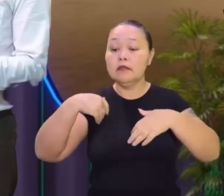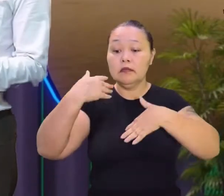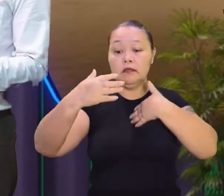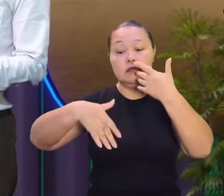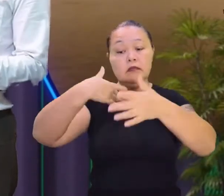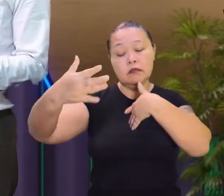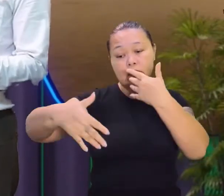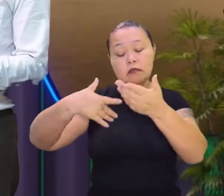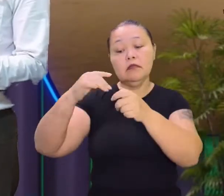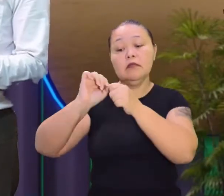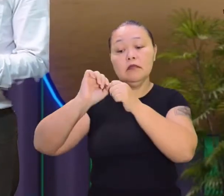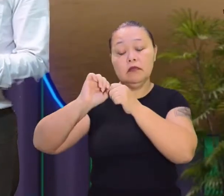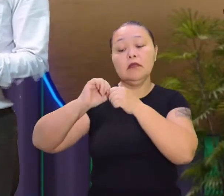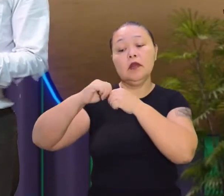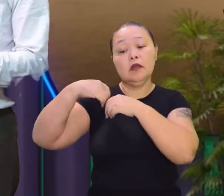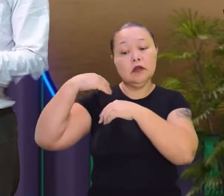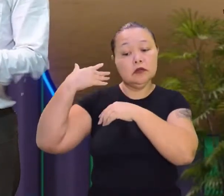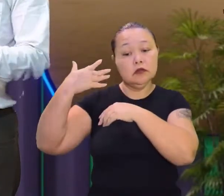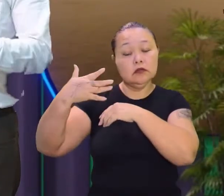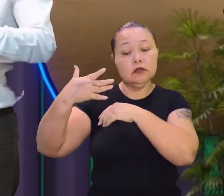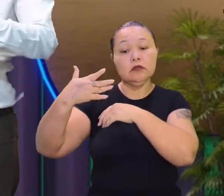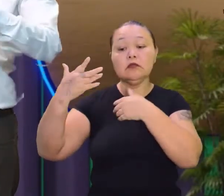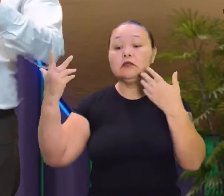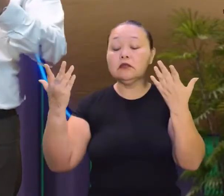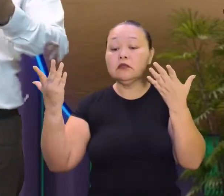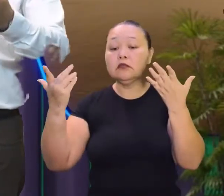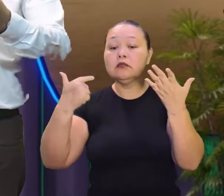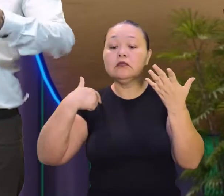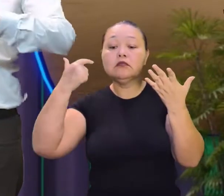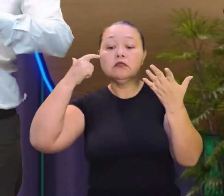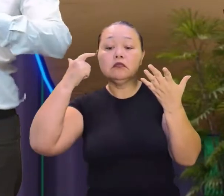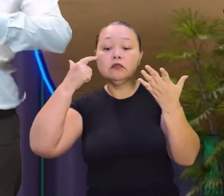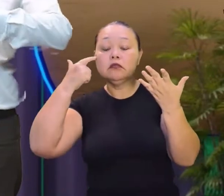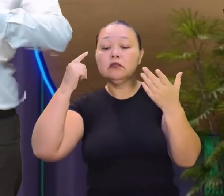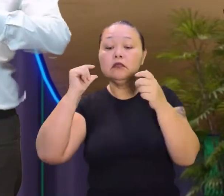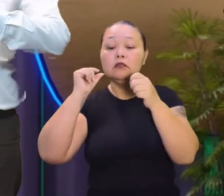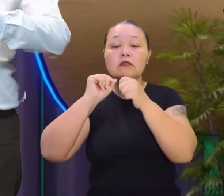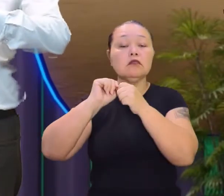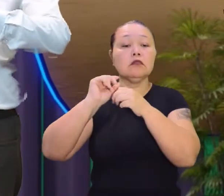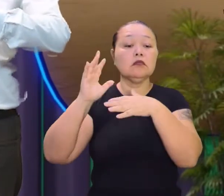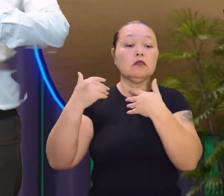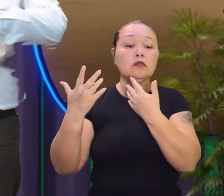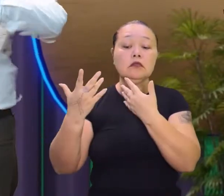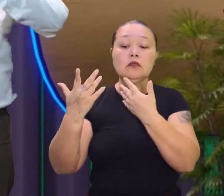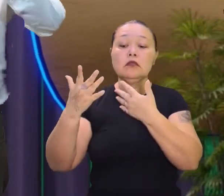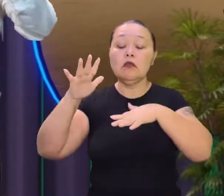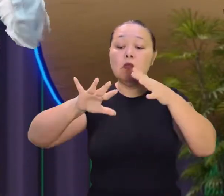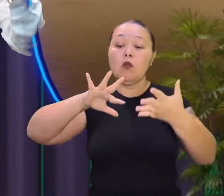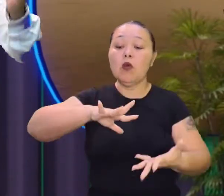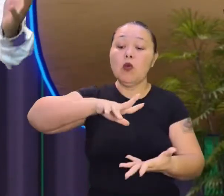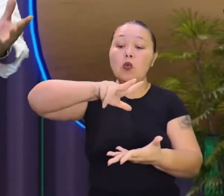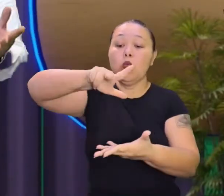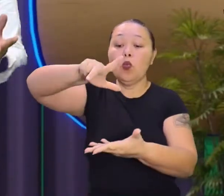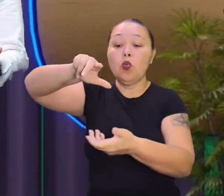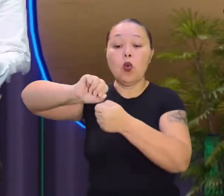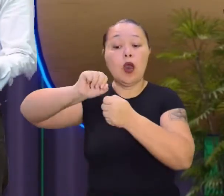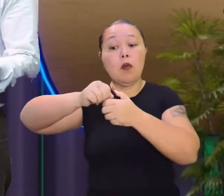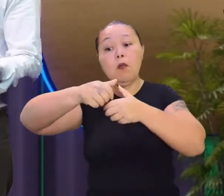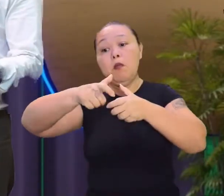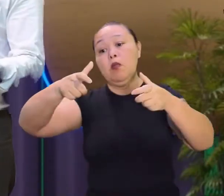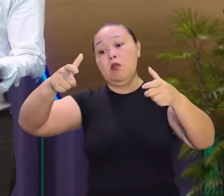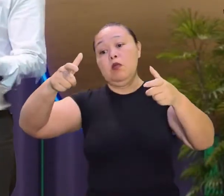é antiga. Certo. E a gente remete o aluno àquele pensamento de que o mundo era muito